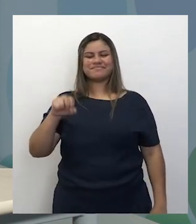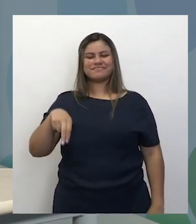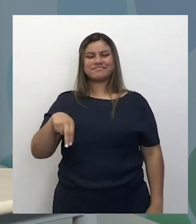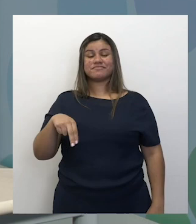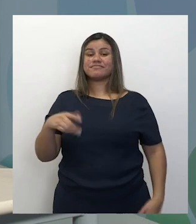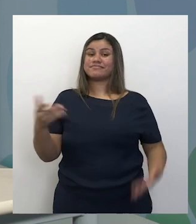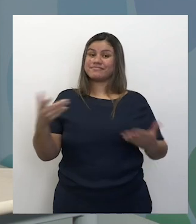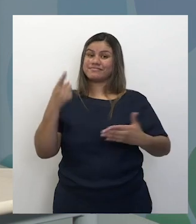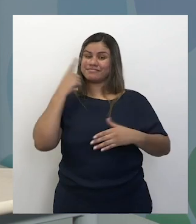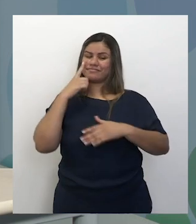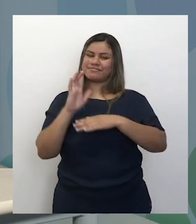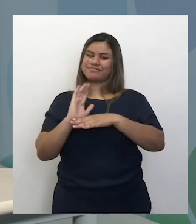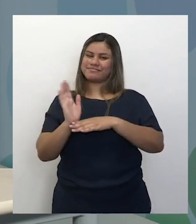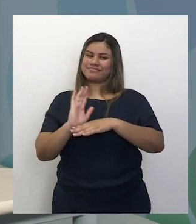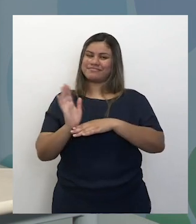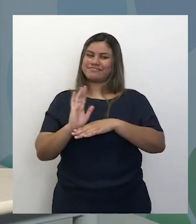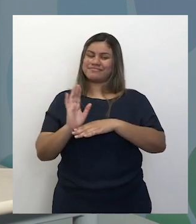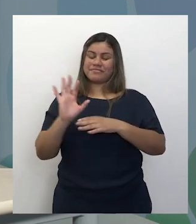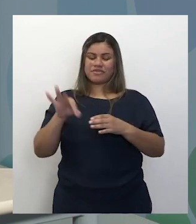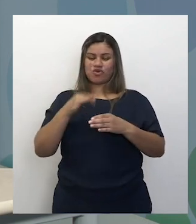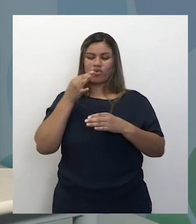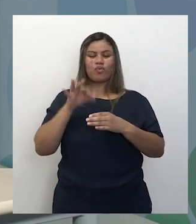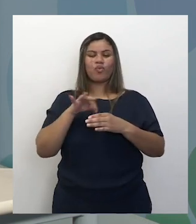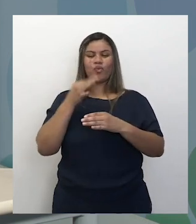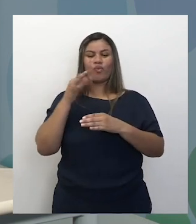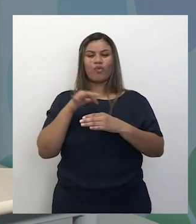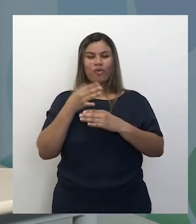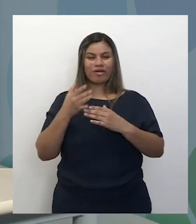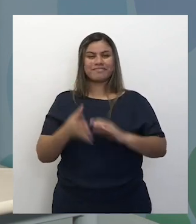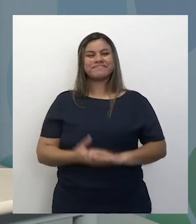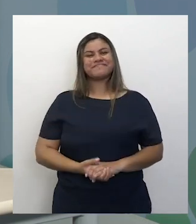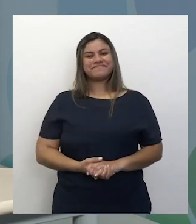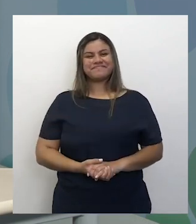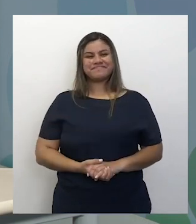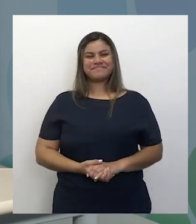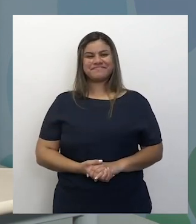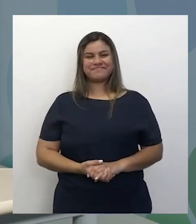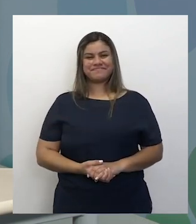nosso vídeo, vamos para a nossa sessão pipoca. Bora lá, gente!